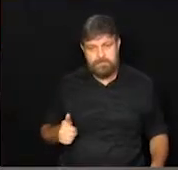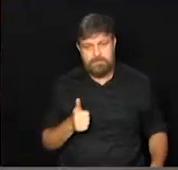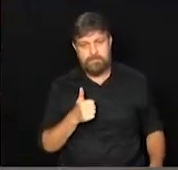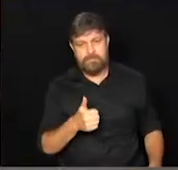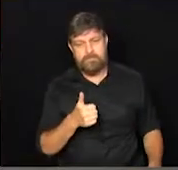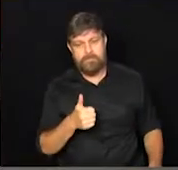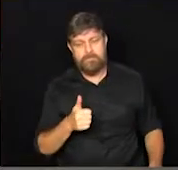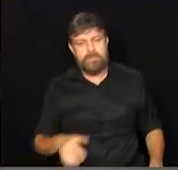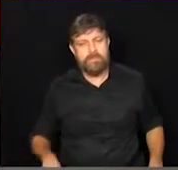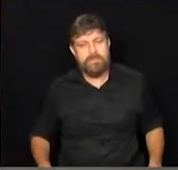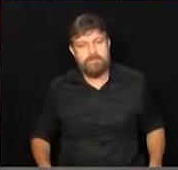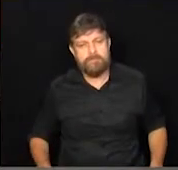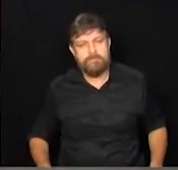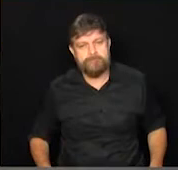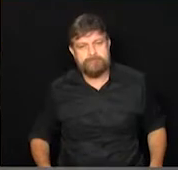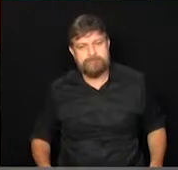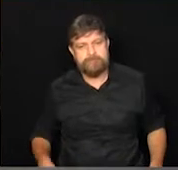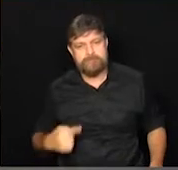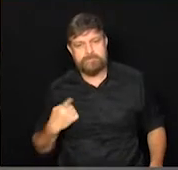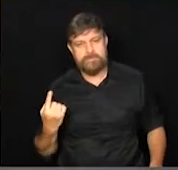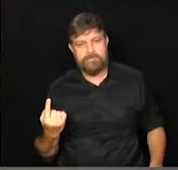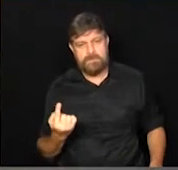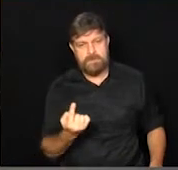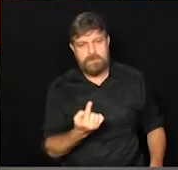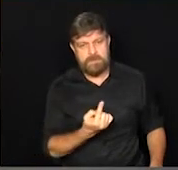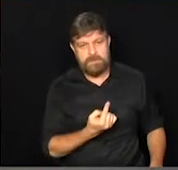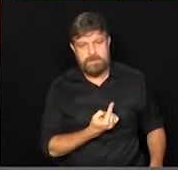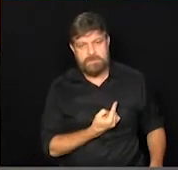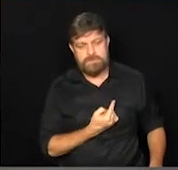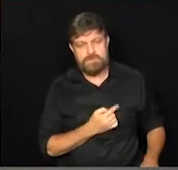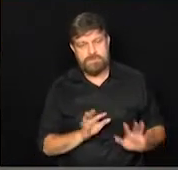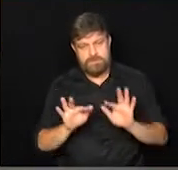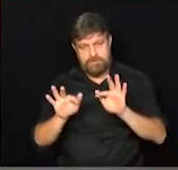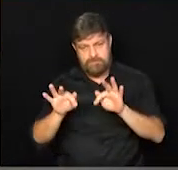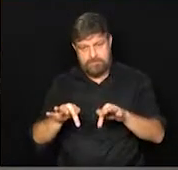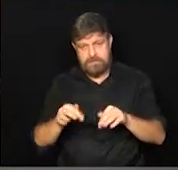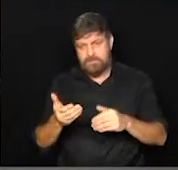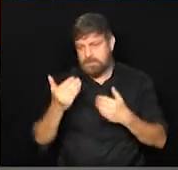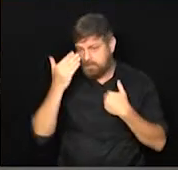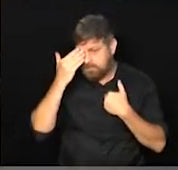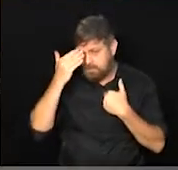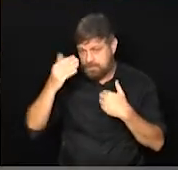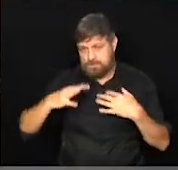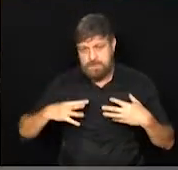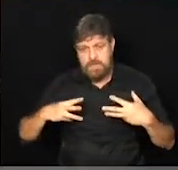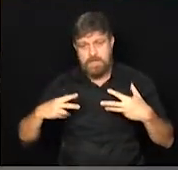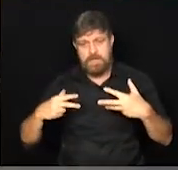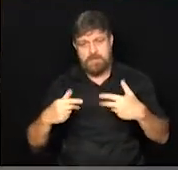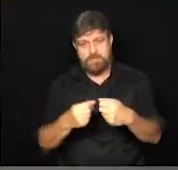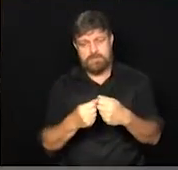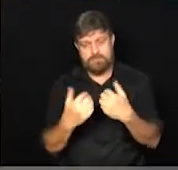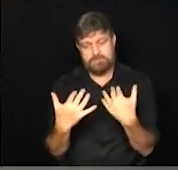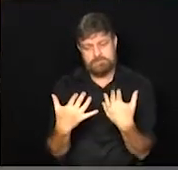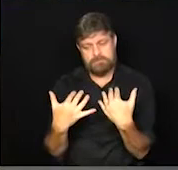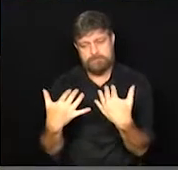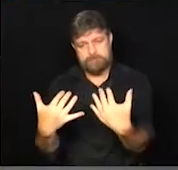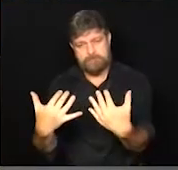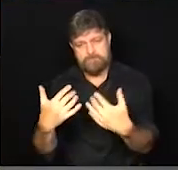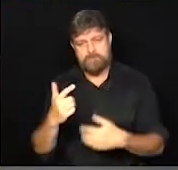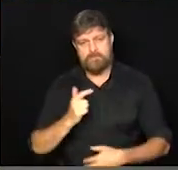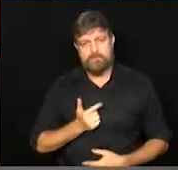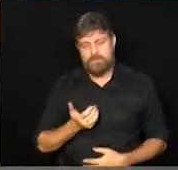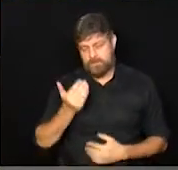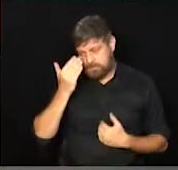Então, a gente caminha para o encerramento. Quero agradecer a todo mundo que participou, quero